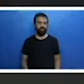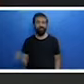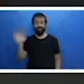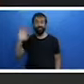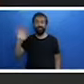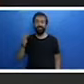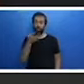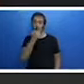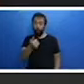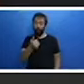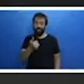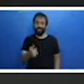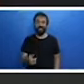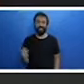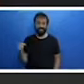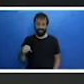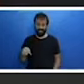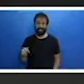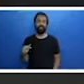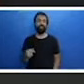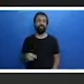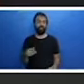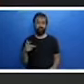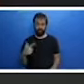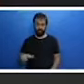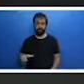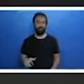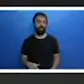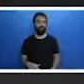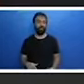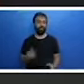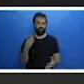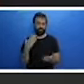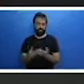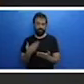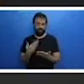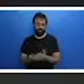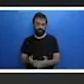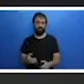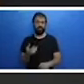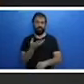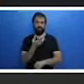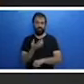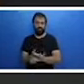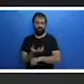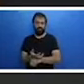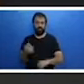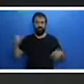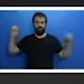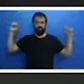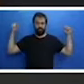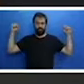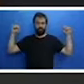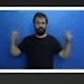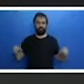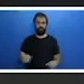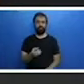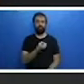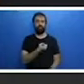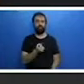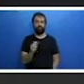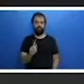o Olá tudo bem Estamos aqui de volta para mais uma vídeo aula de educação física a vídeo aula de número